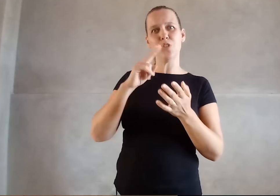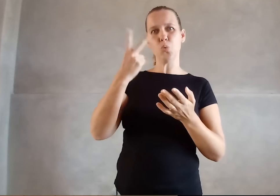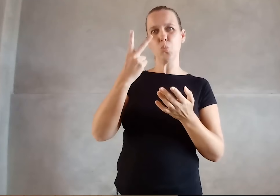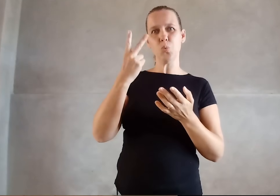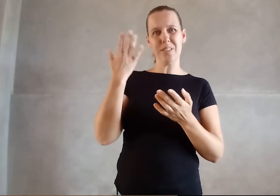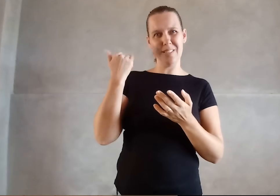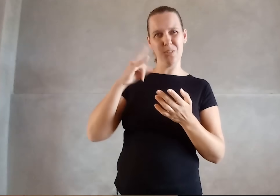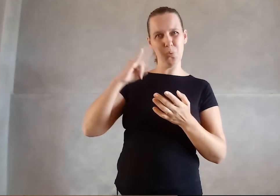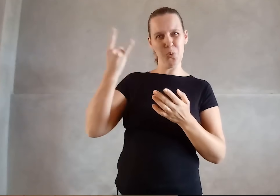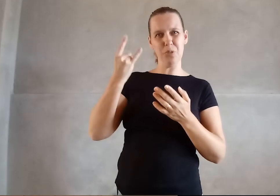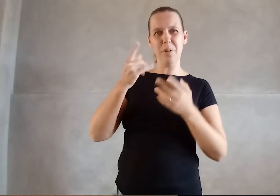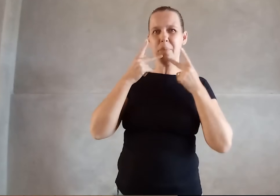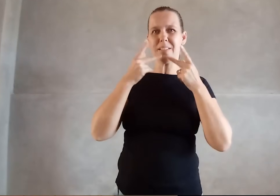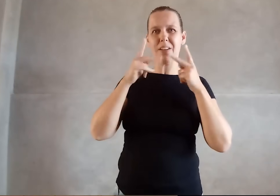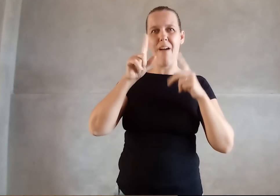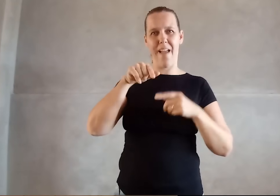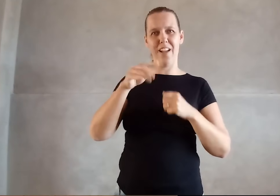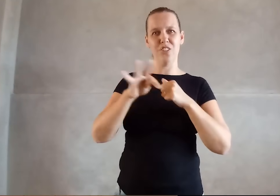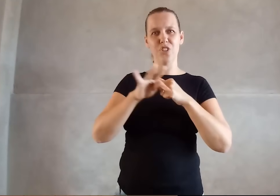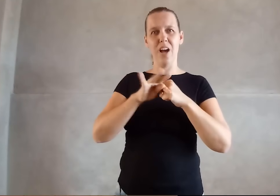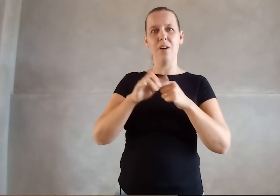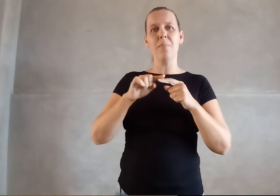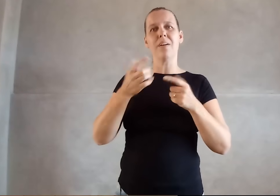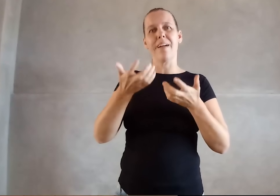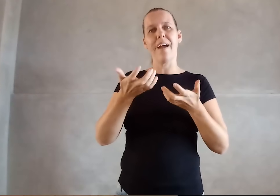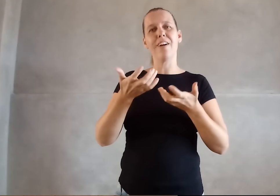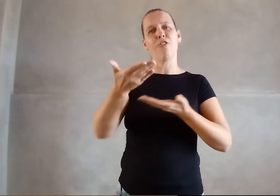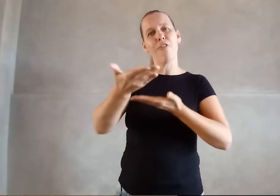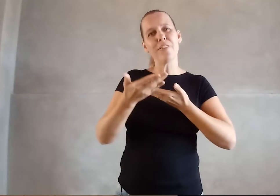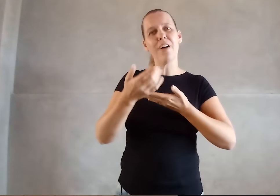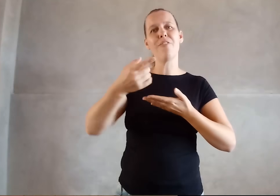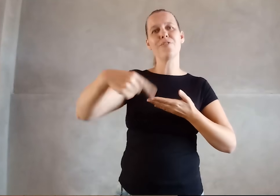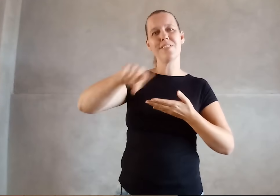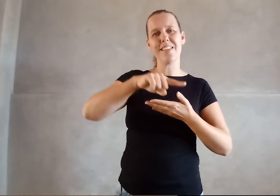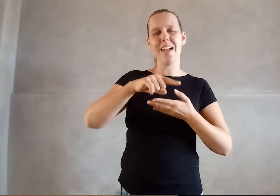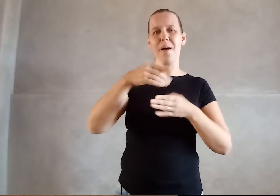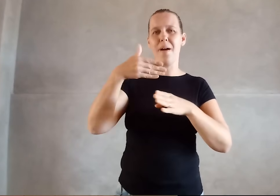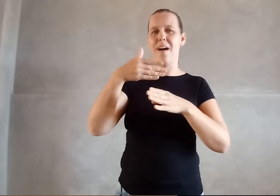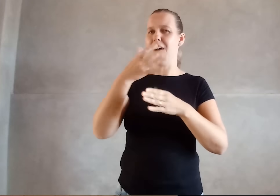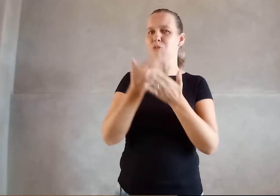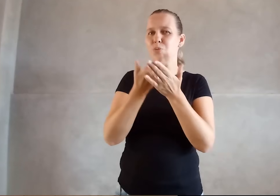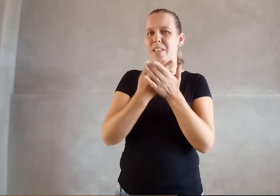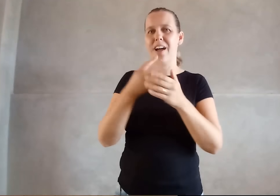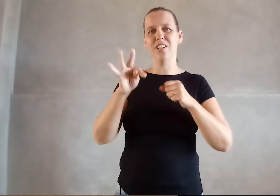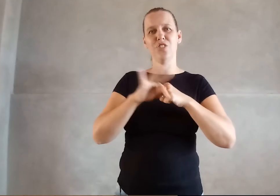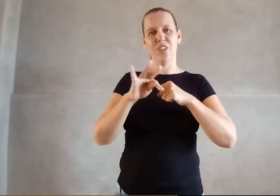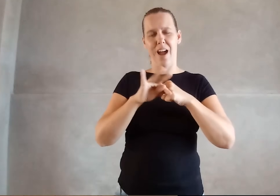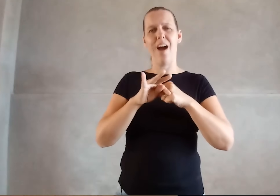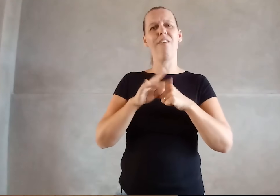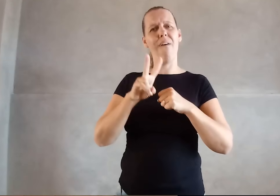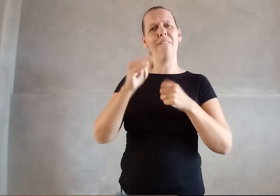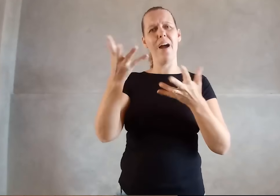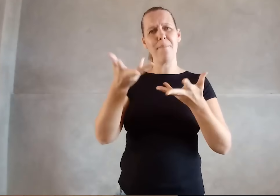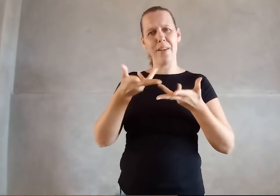comigo nos capítulos de Tiago, vai ser maravilhoso. Você pode também comprar esse livro, nós estamos embasando essa série nesse